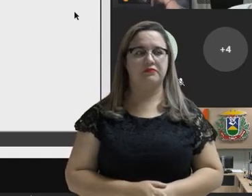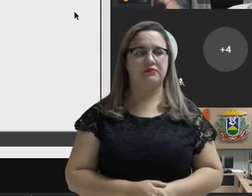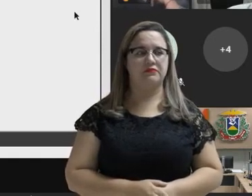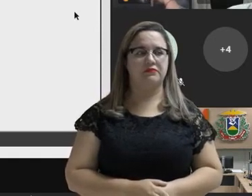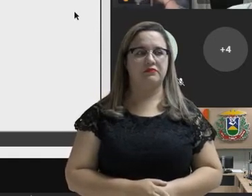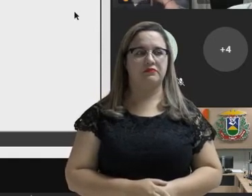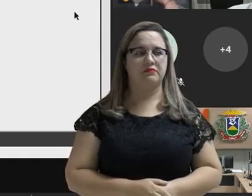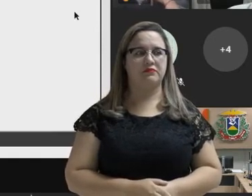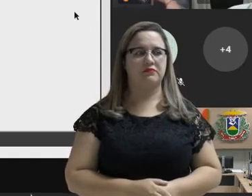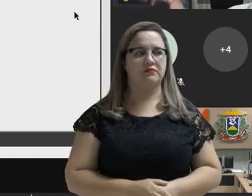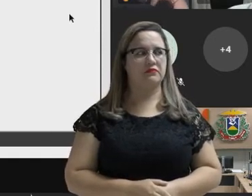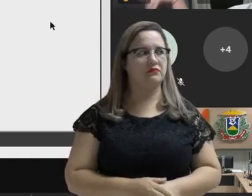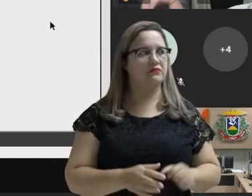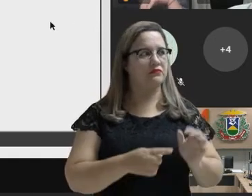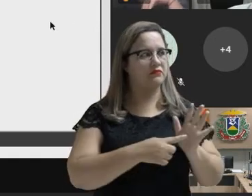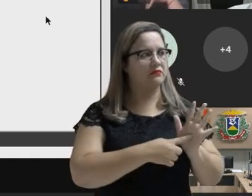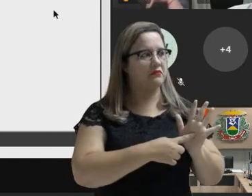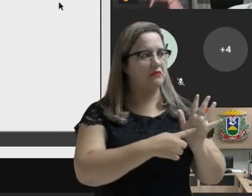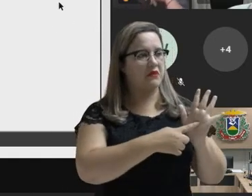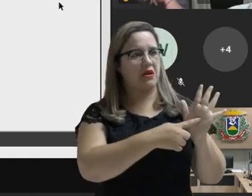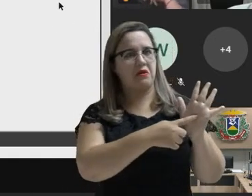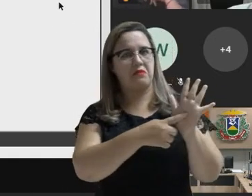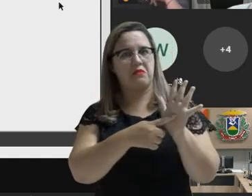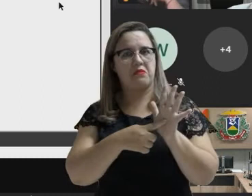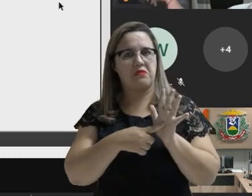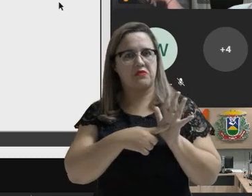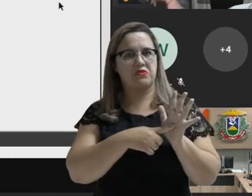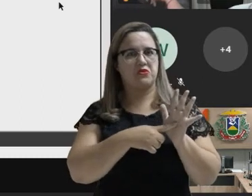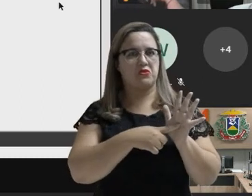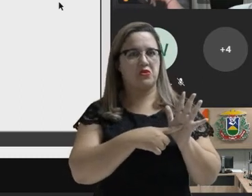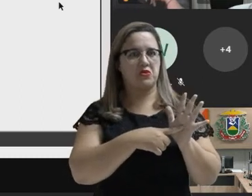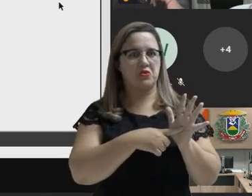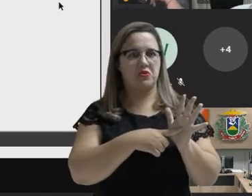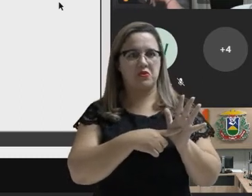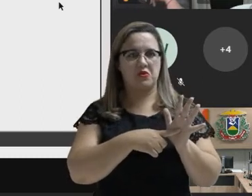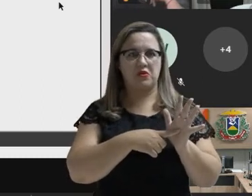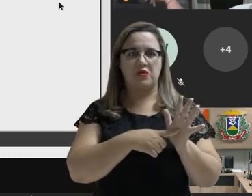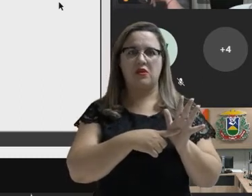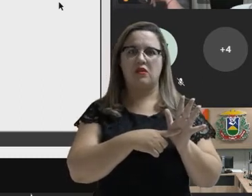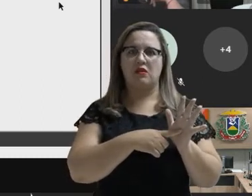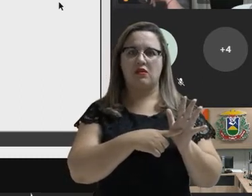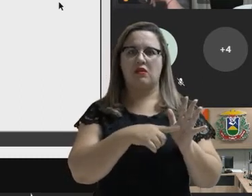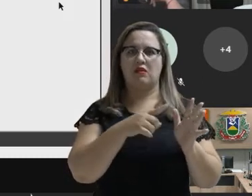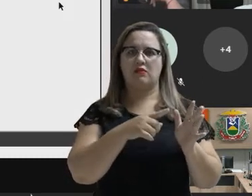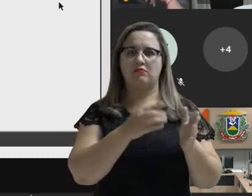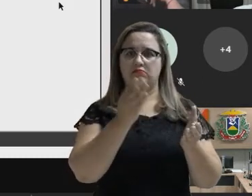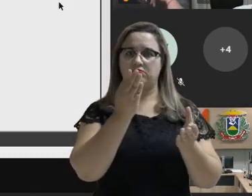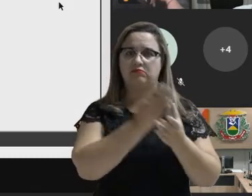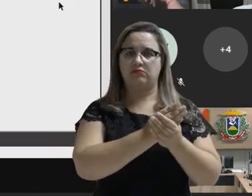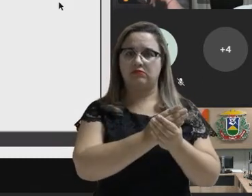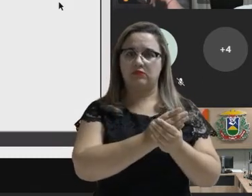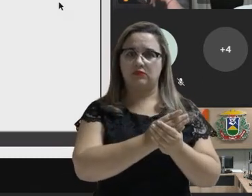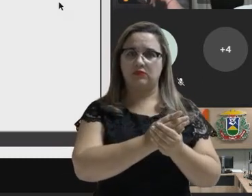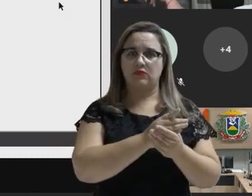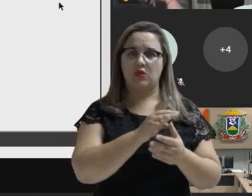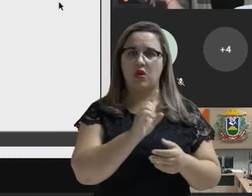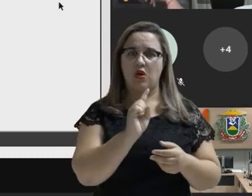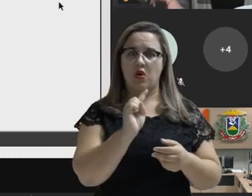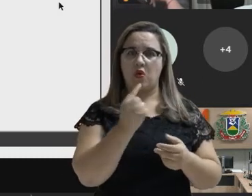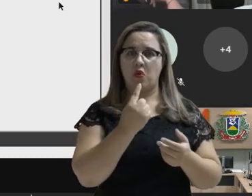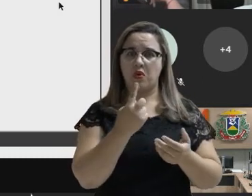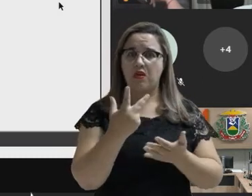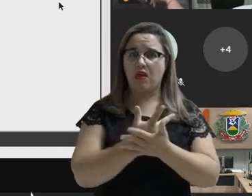apresentou o fundamento de que, desde o inquérito, da instalação do inquérito, a única diligência realmente investigativa